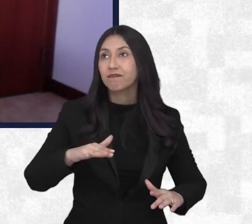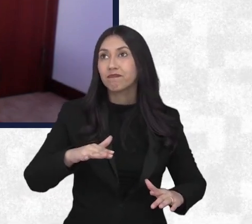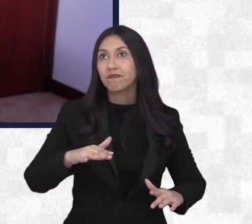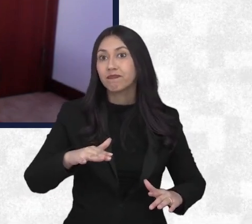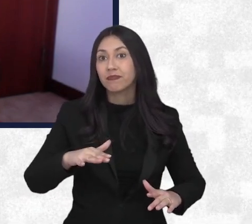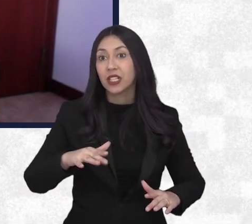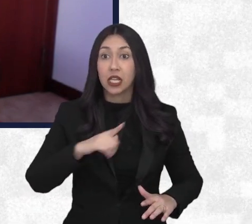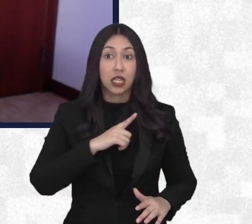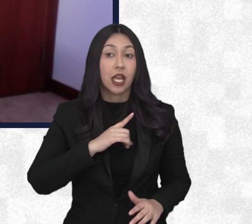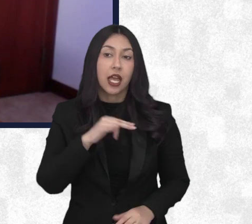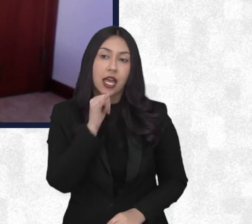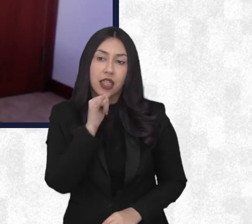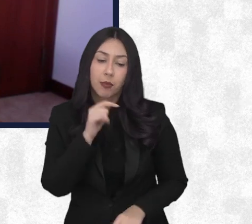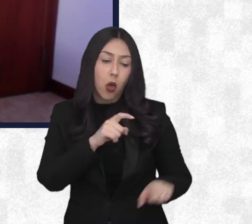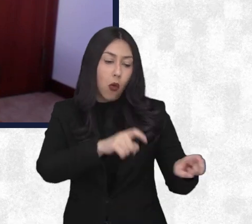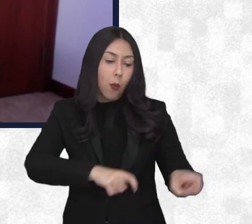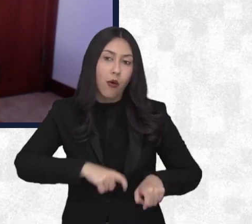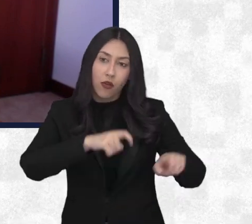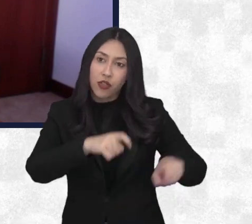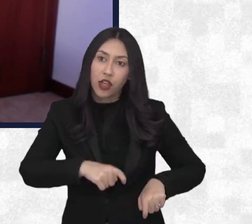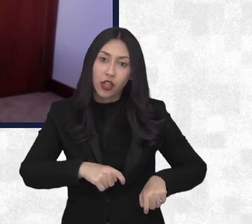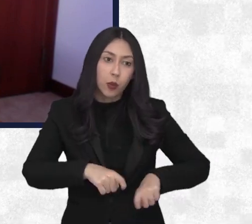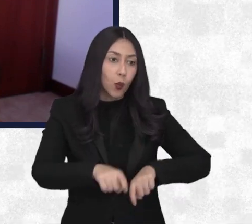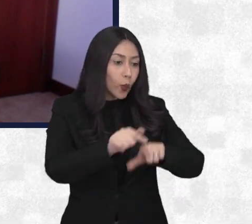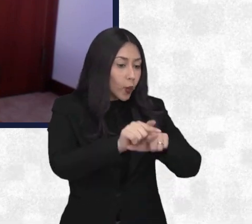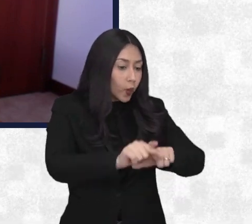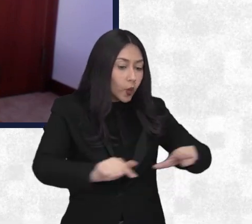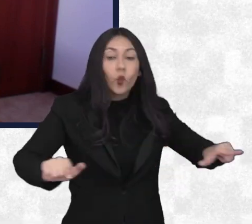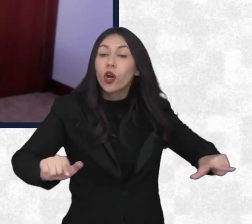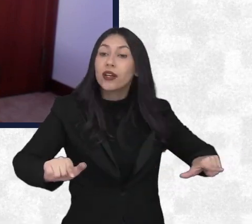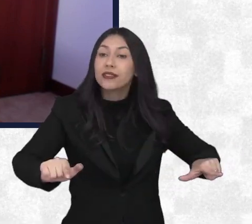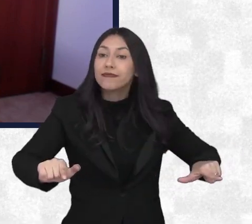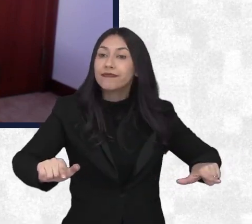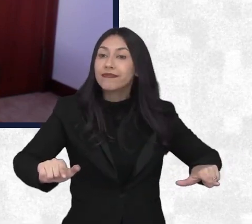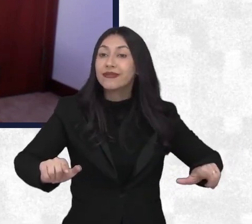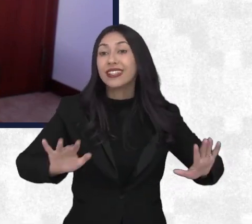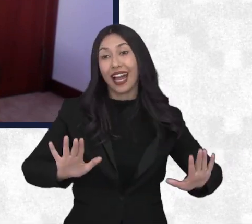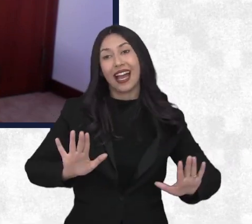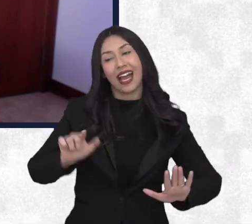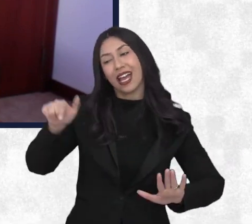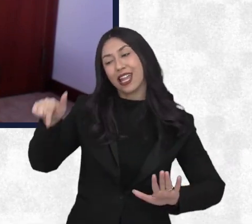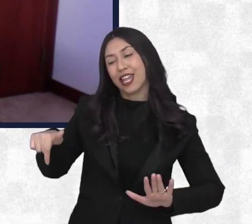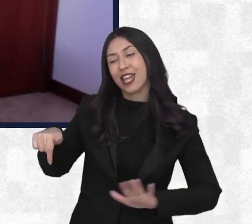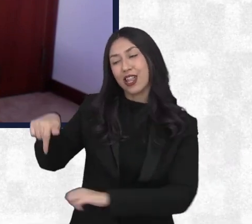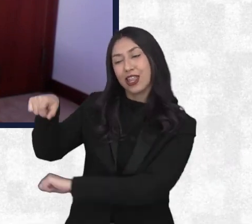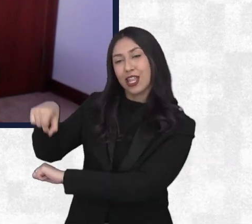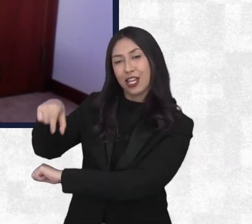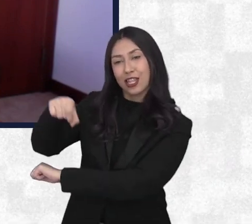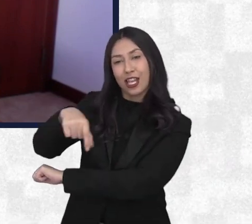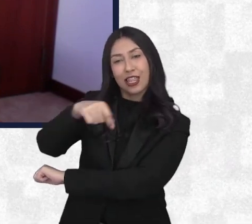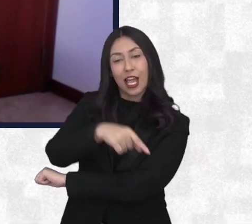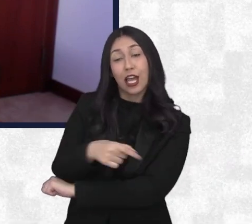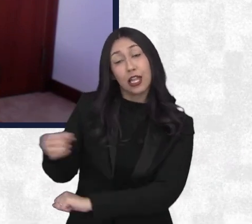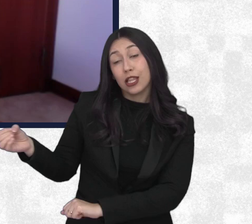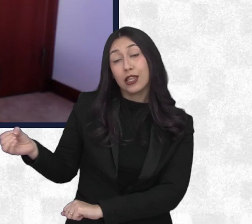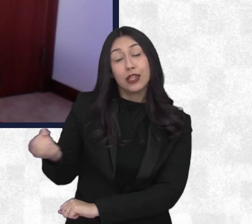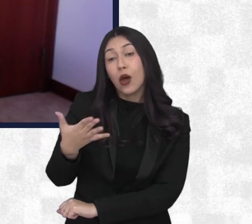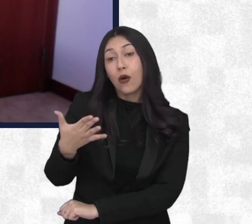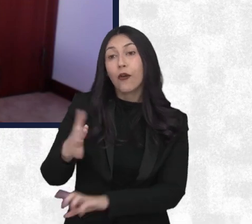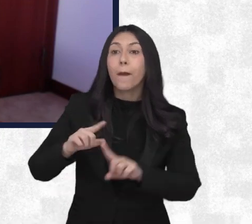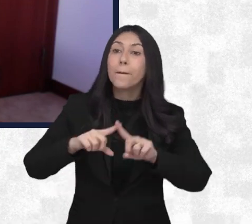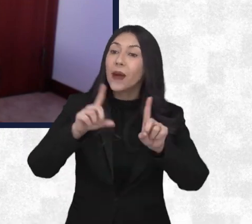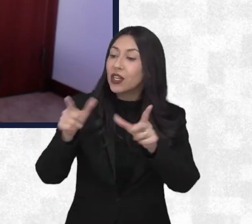de pessoas que têm uma fazenda que ela desmata a fazenda e tem uma fazenda que ela restaura em outro